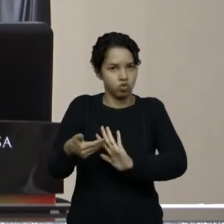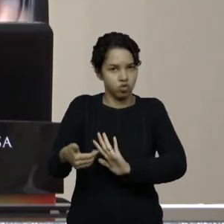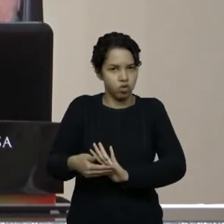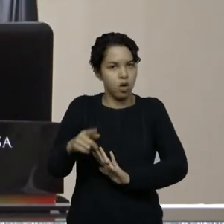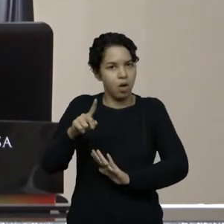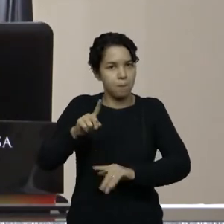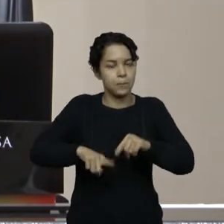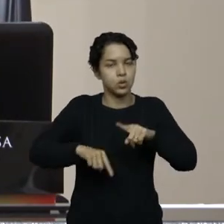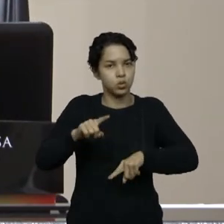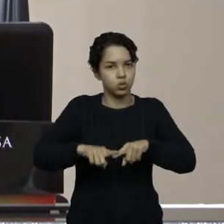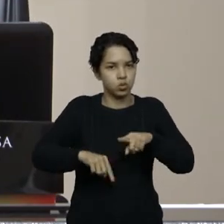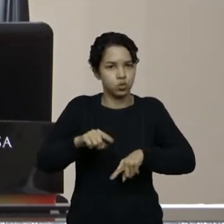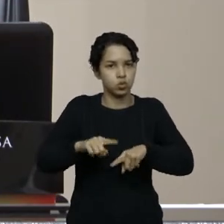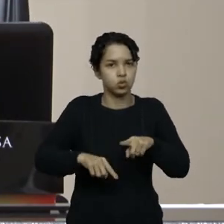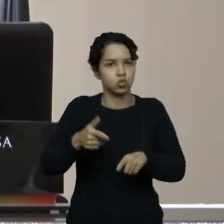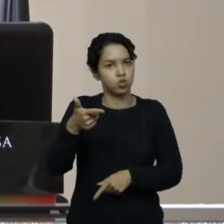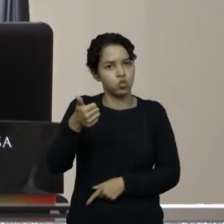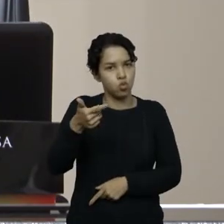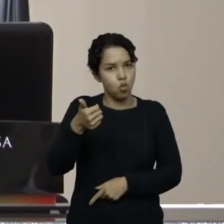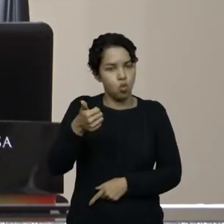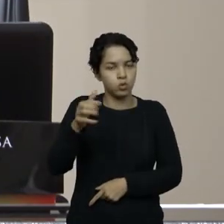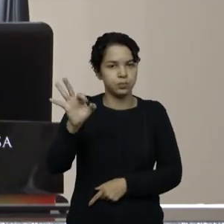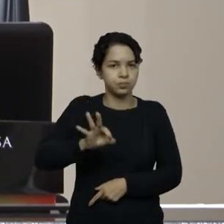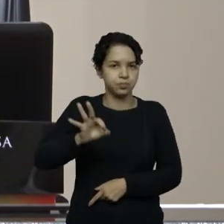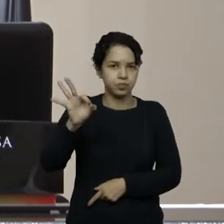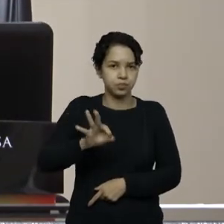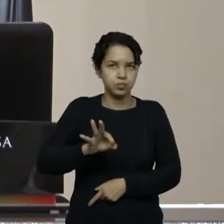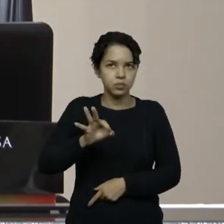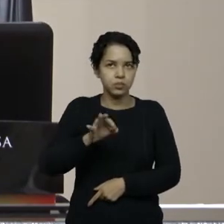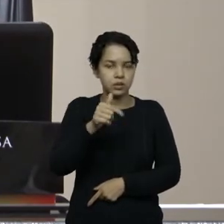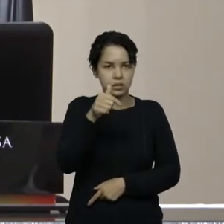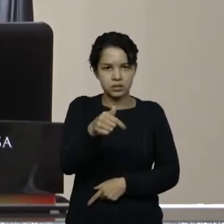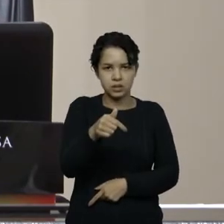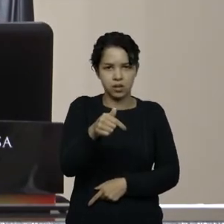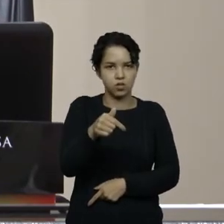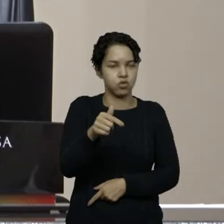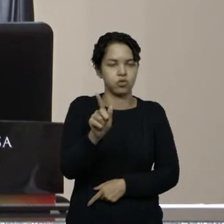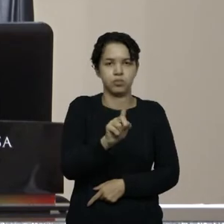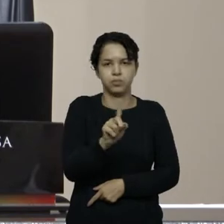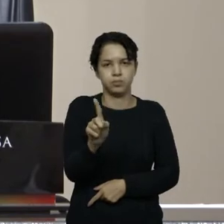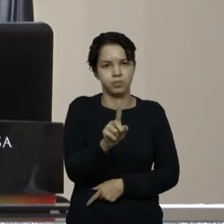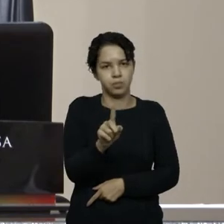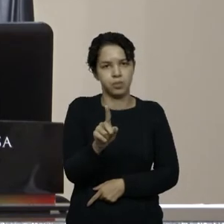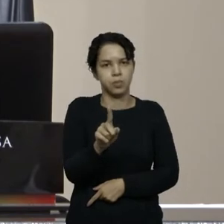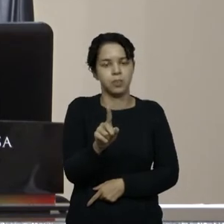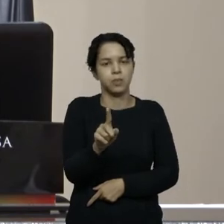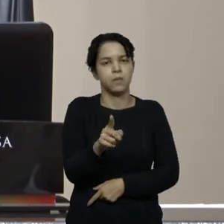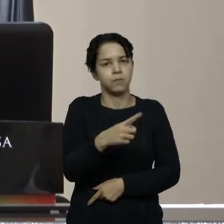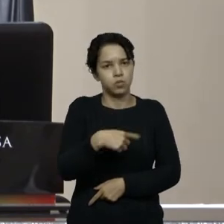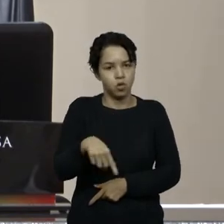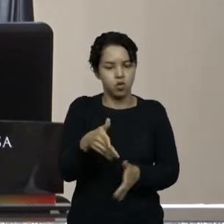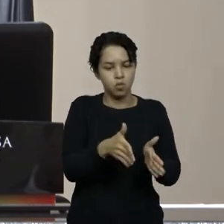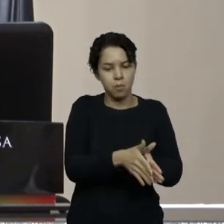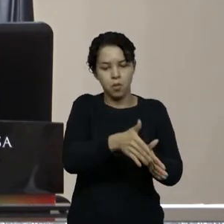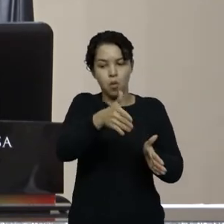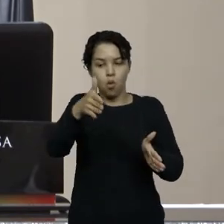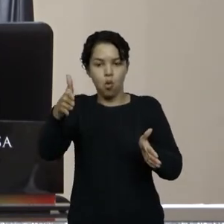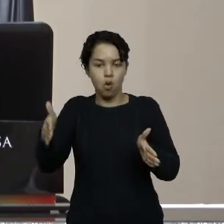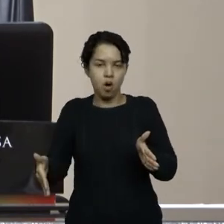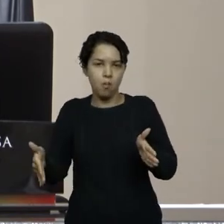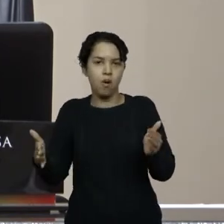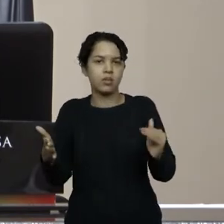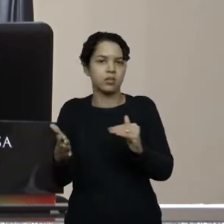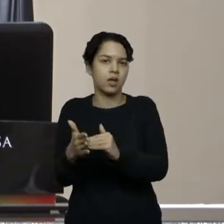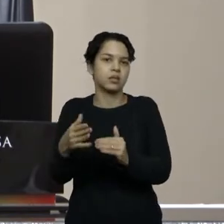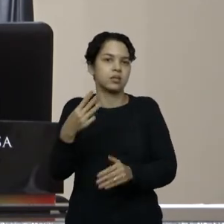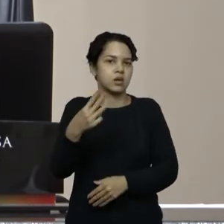taxados a doze por cento e não mais a 7 prorrogamos esses produtos até Trinta e Um